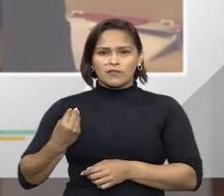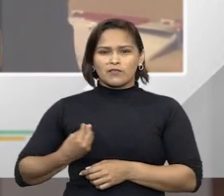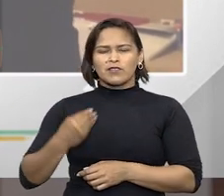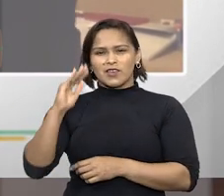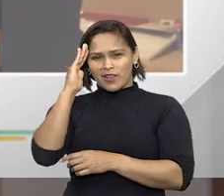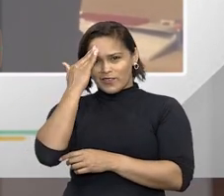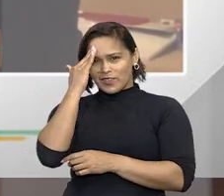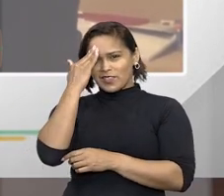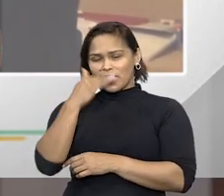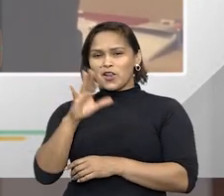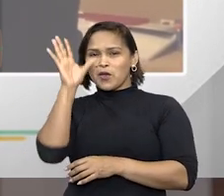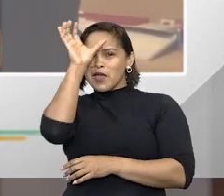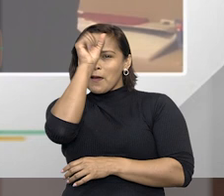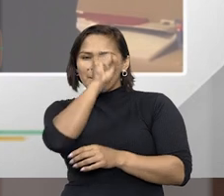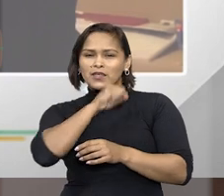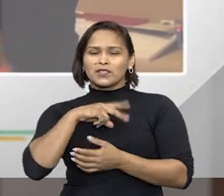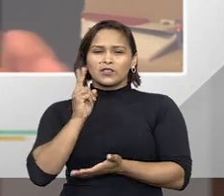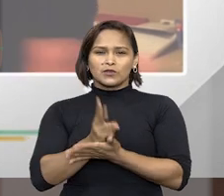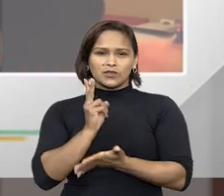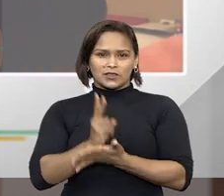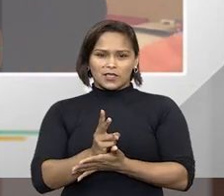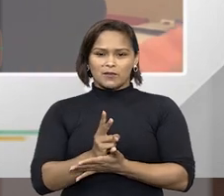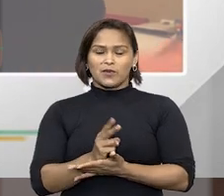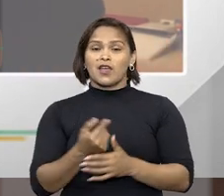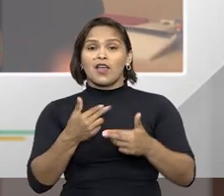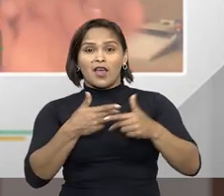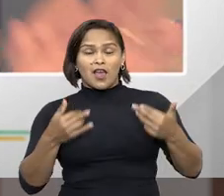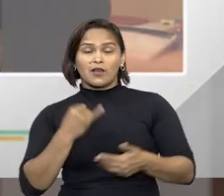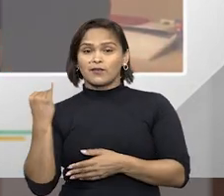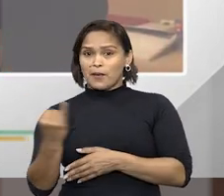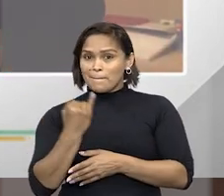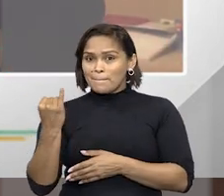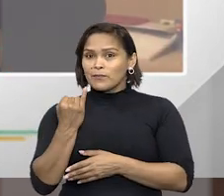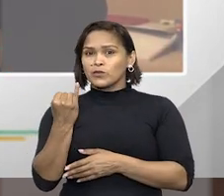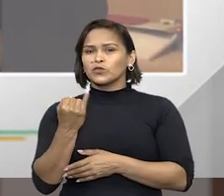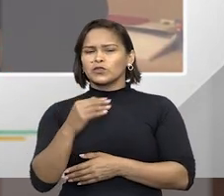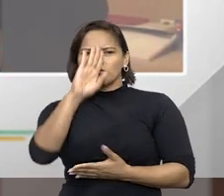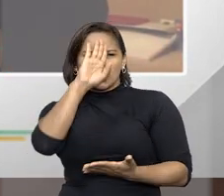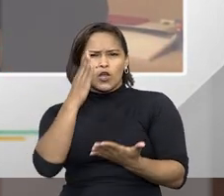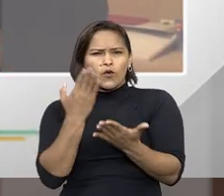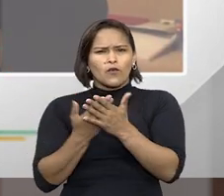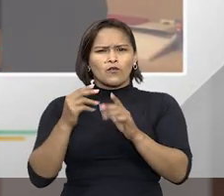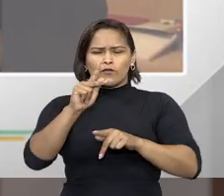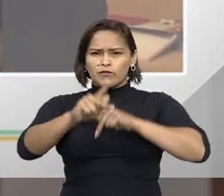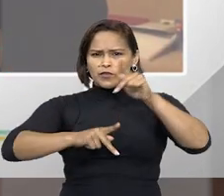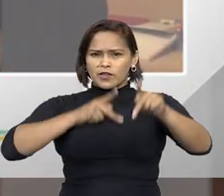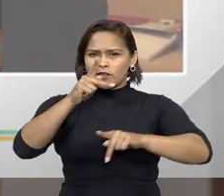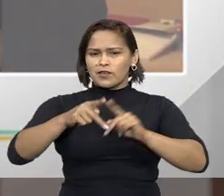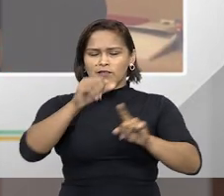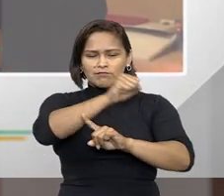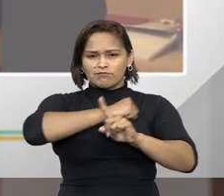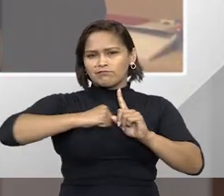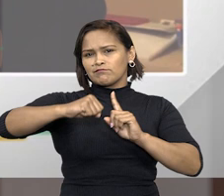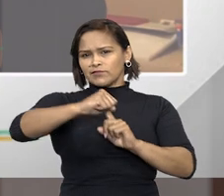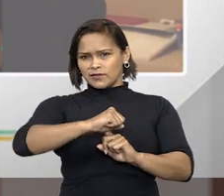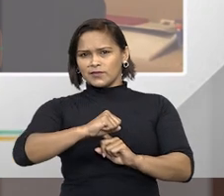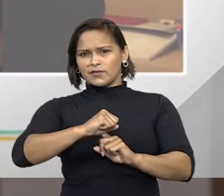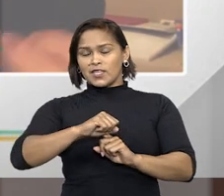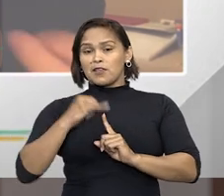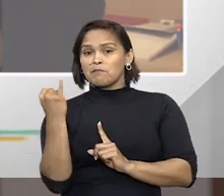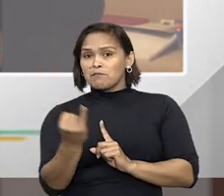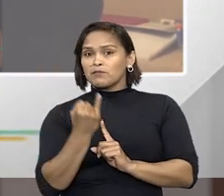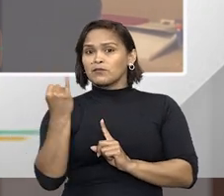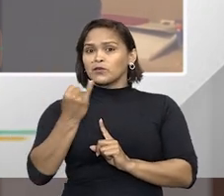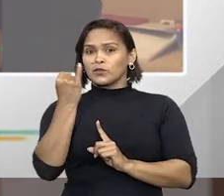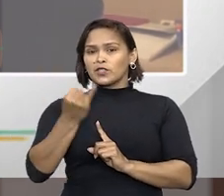vez mais aprenderão. Agora, é muito importante a confiança da sociedade. É fundamental